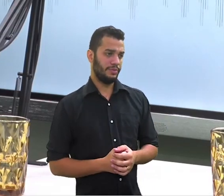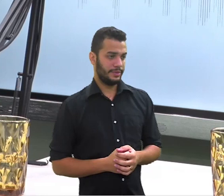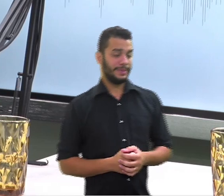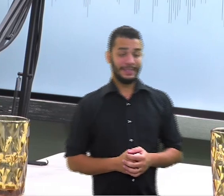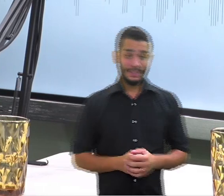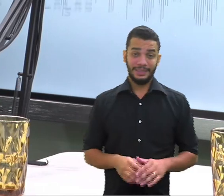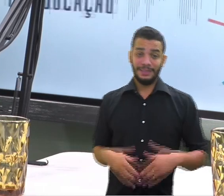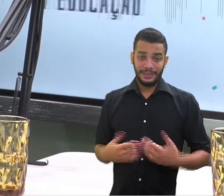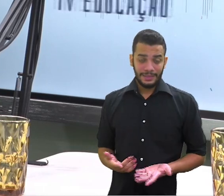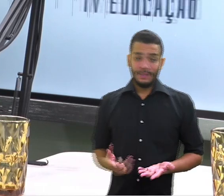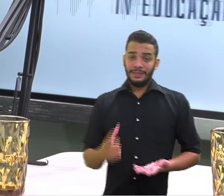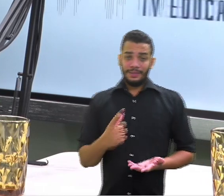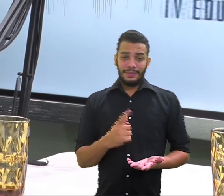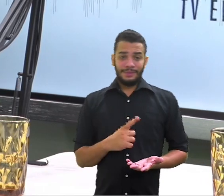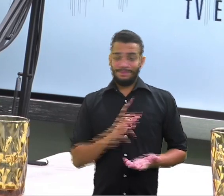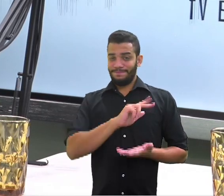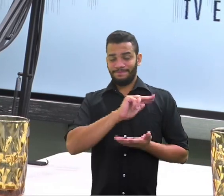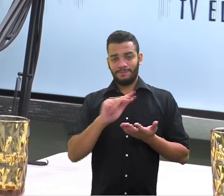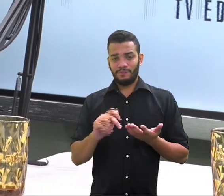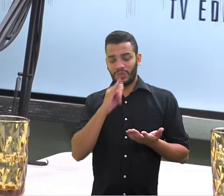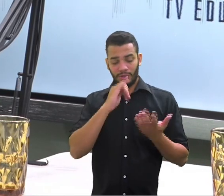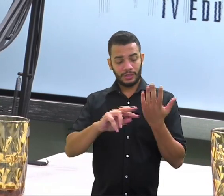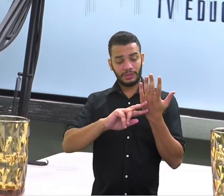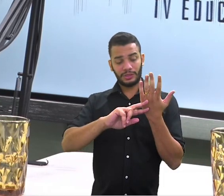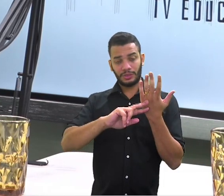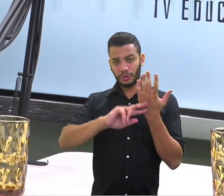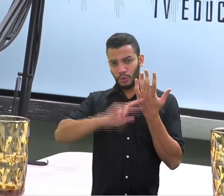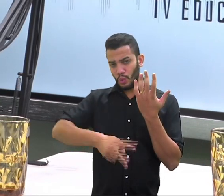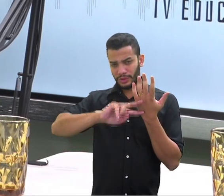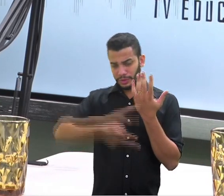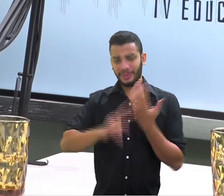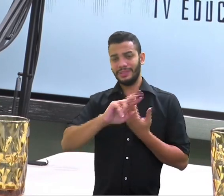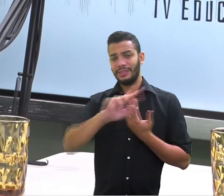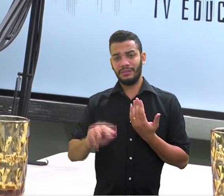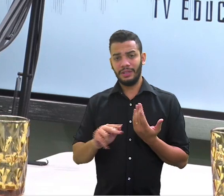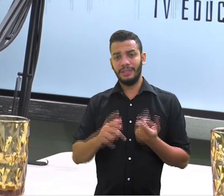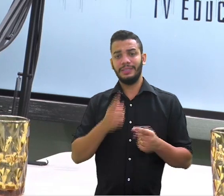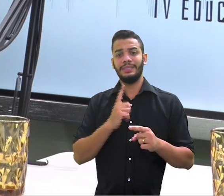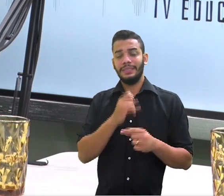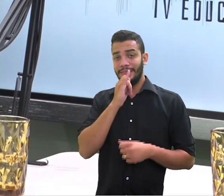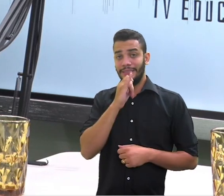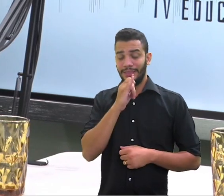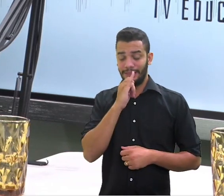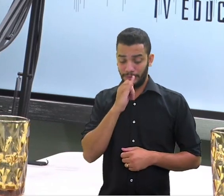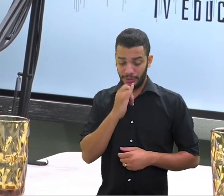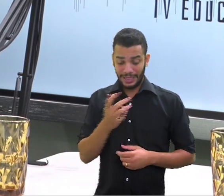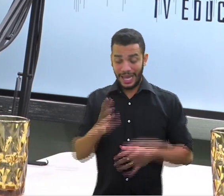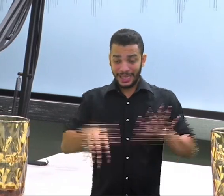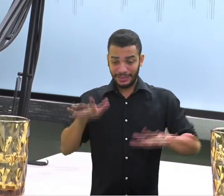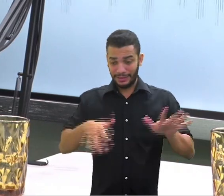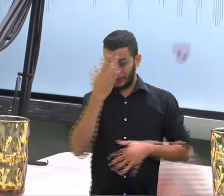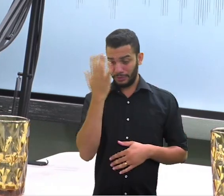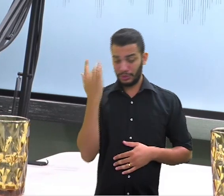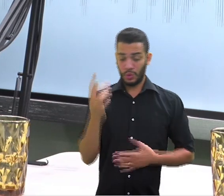de milhares de professores doentes, afastados, com síndrome do pânico, com traumas,